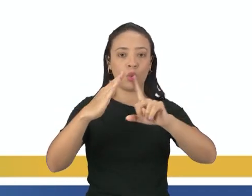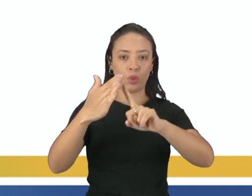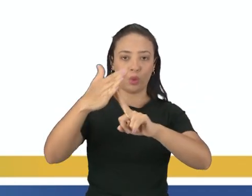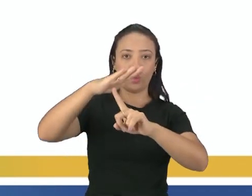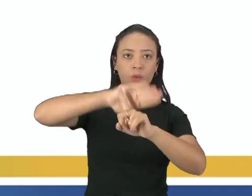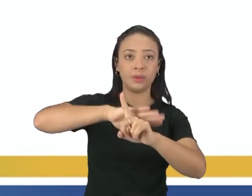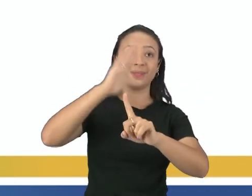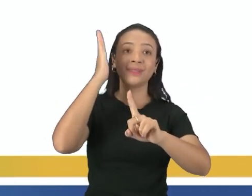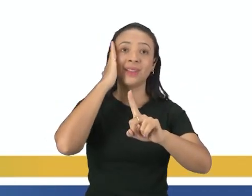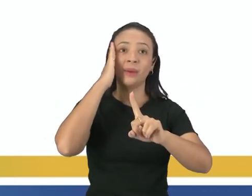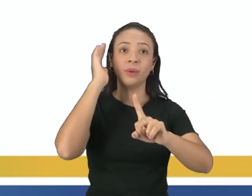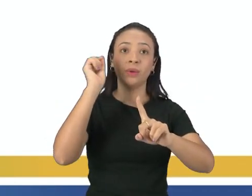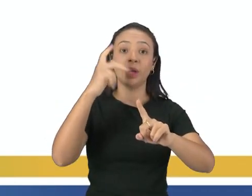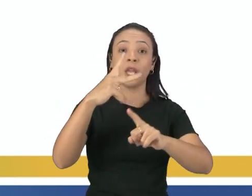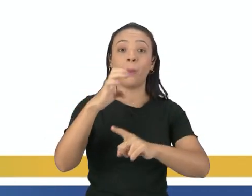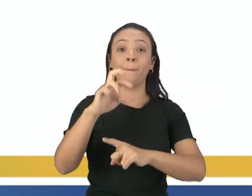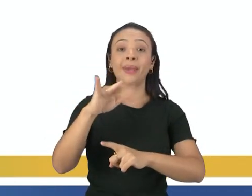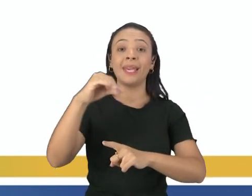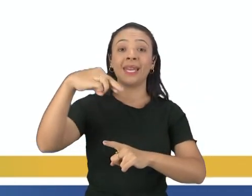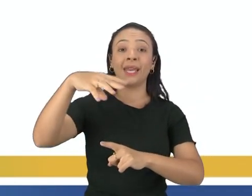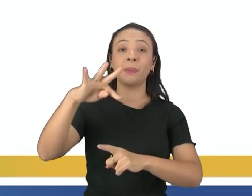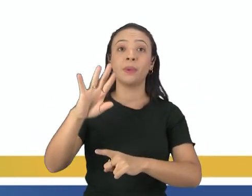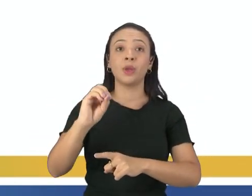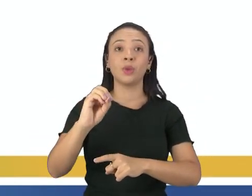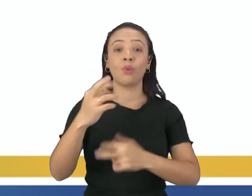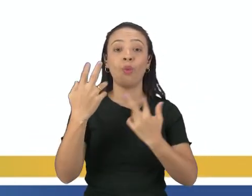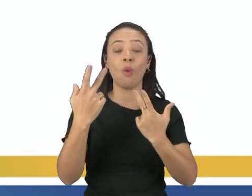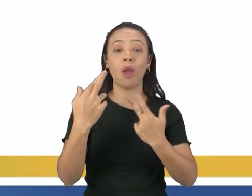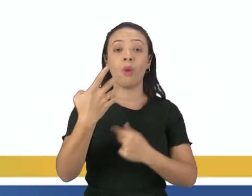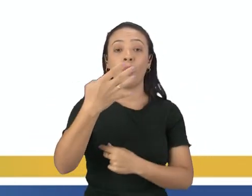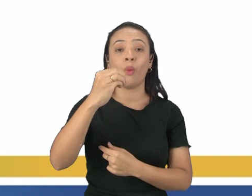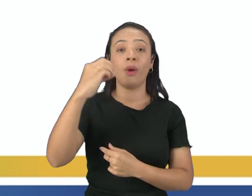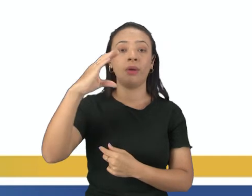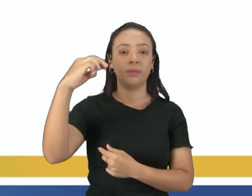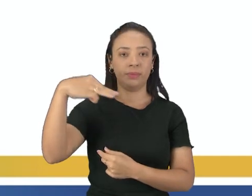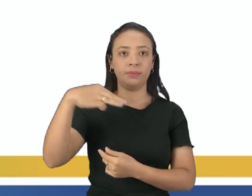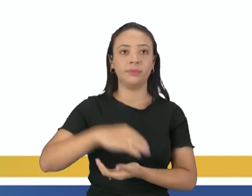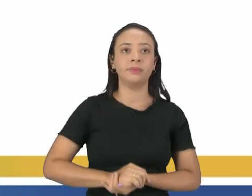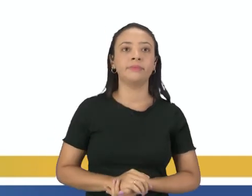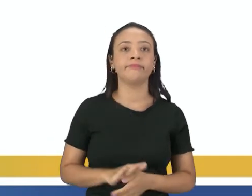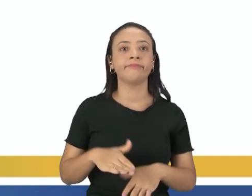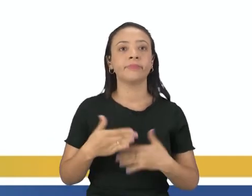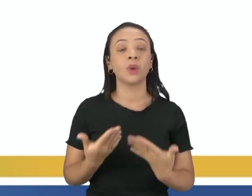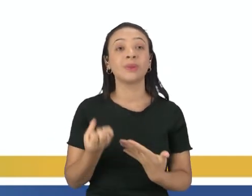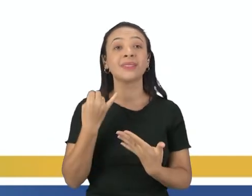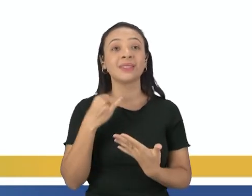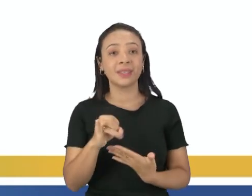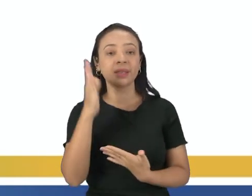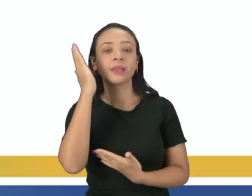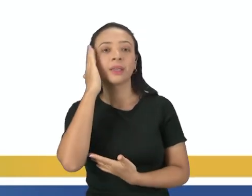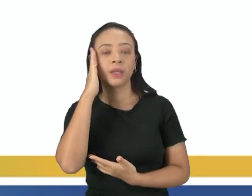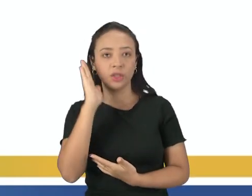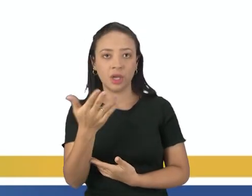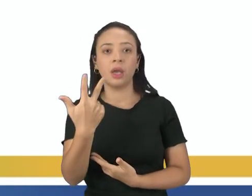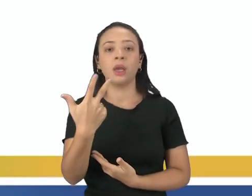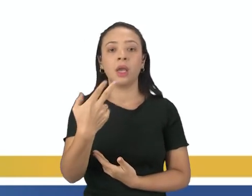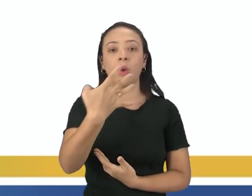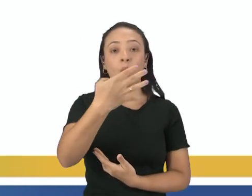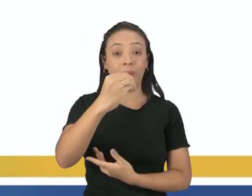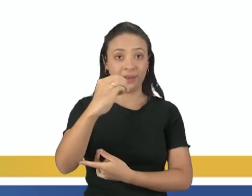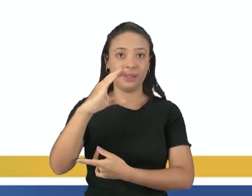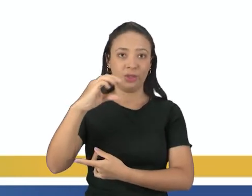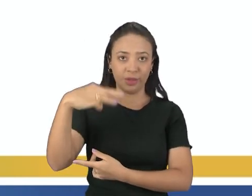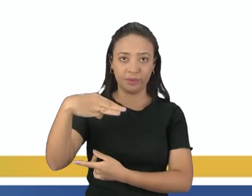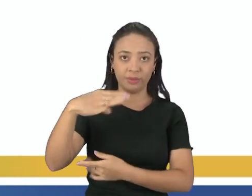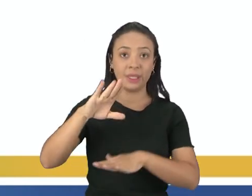lados, sabendo que o perímetro é igual a 40 centímetros. Bom, se o perímetro é igual